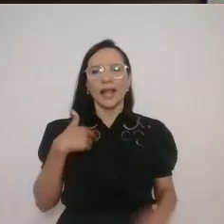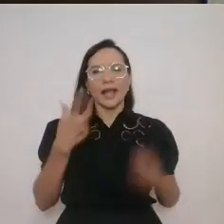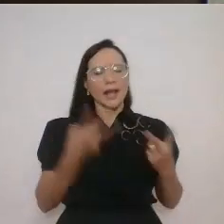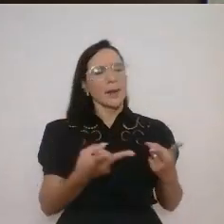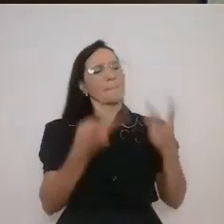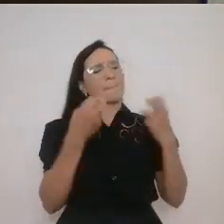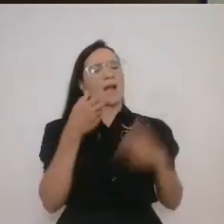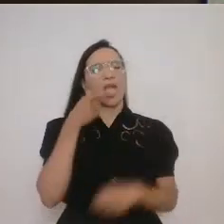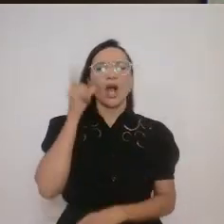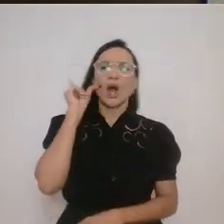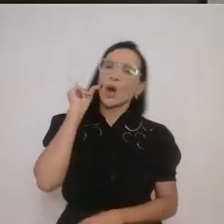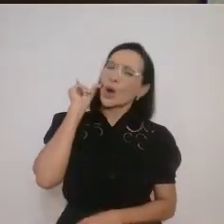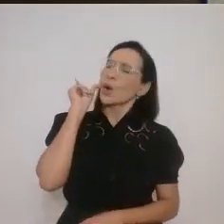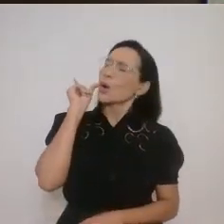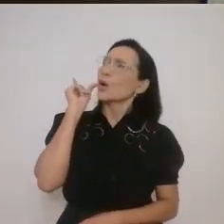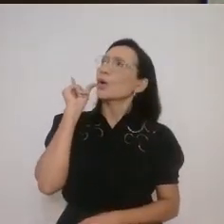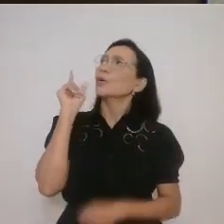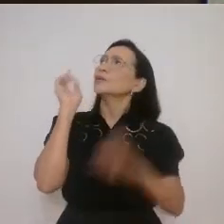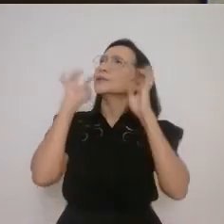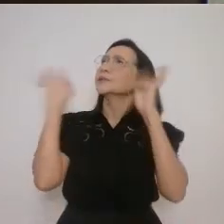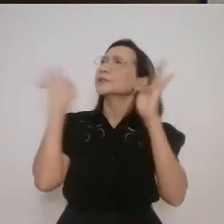refletindo e gostaria de...